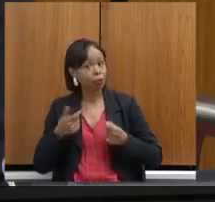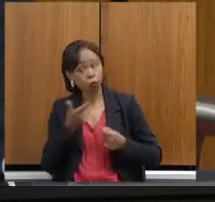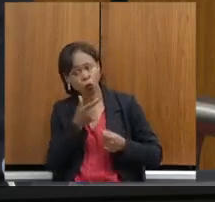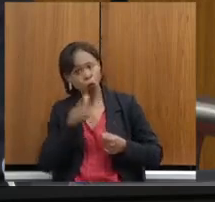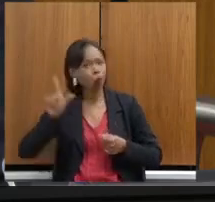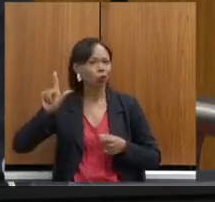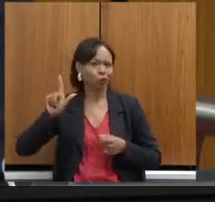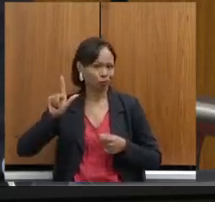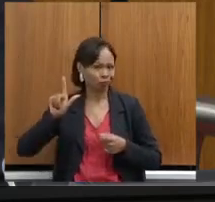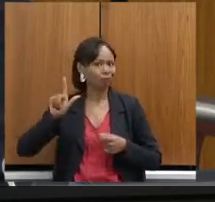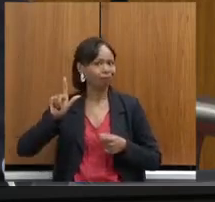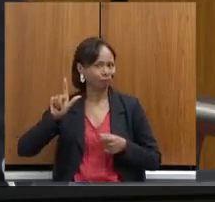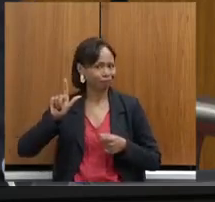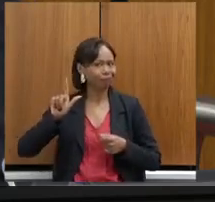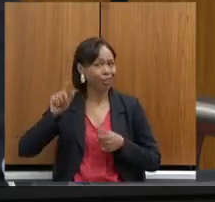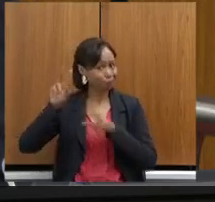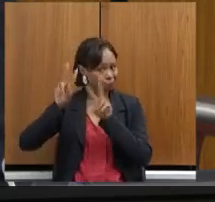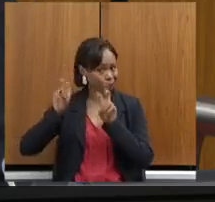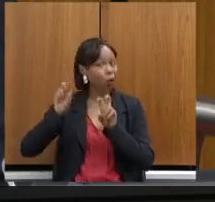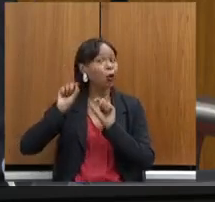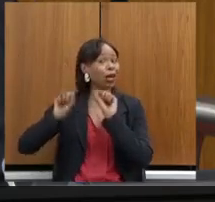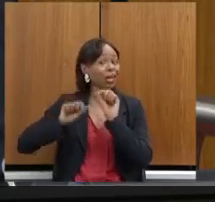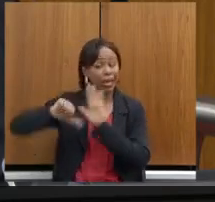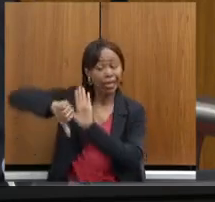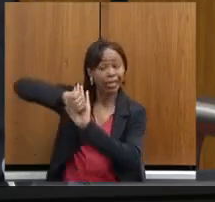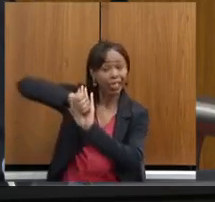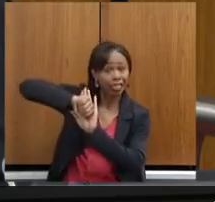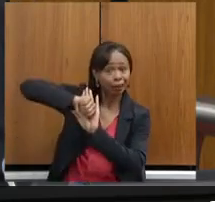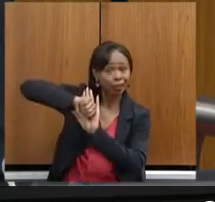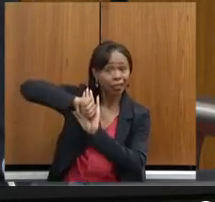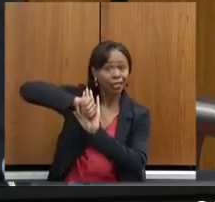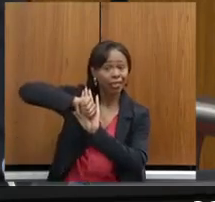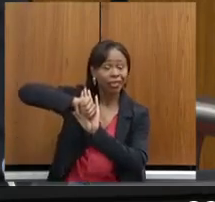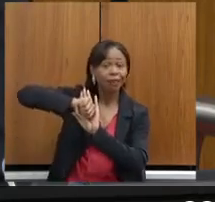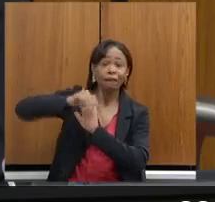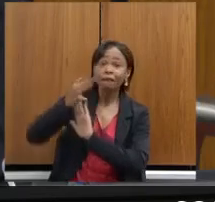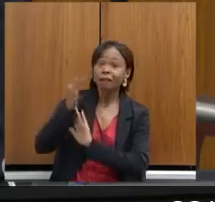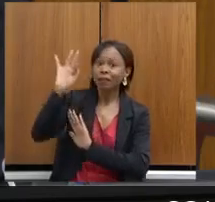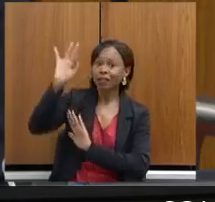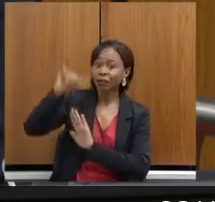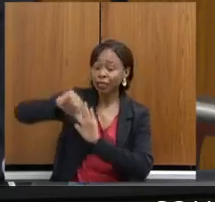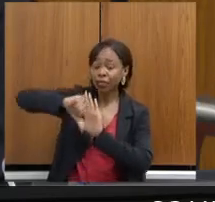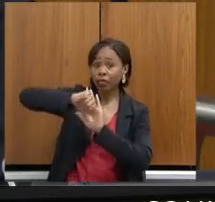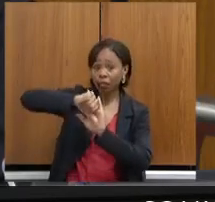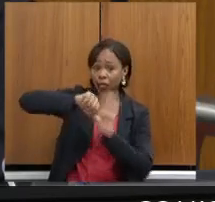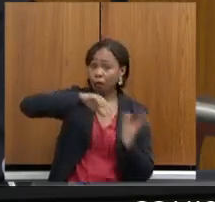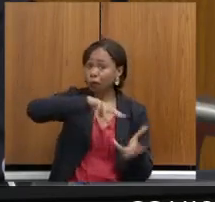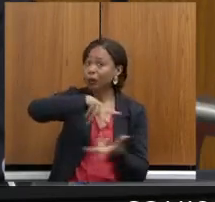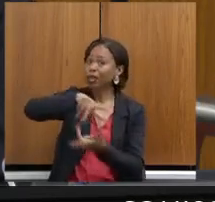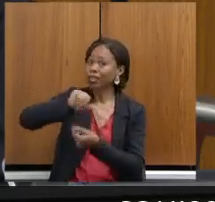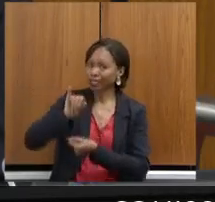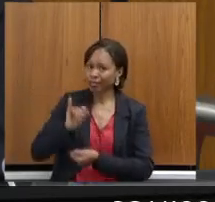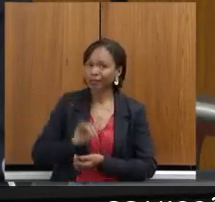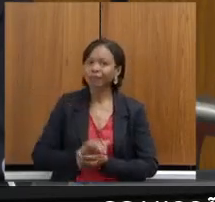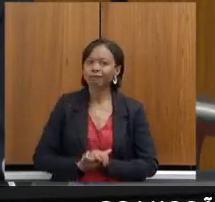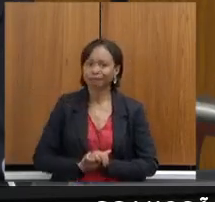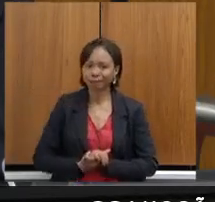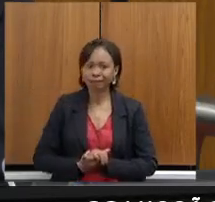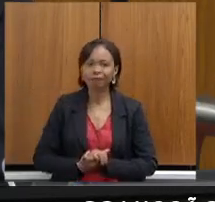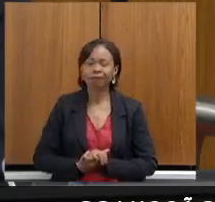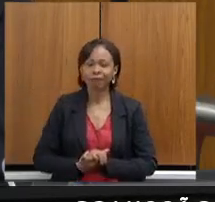outra categoria qualquer outra categoria crime nacional e internacional que tem Federal e crime internacional